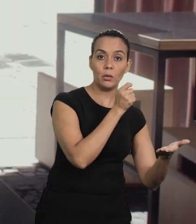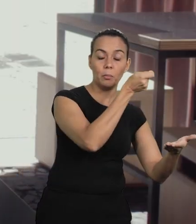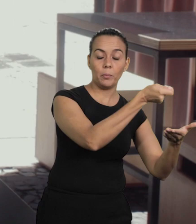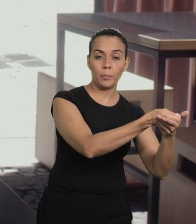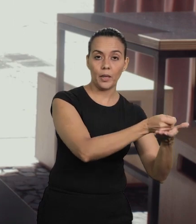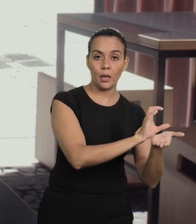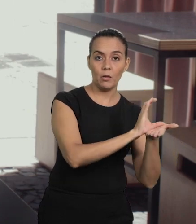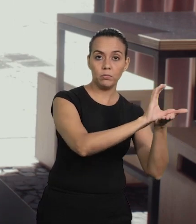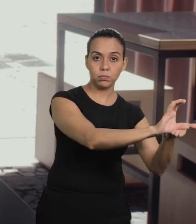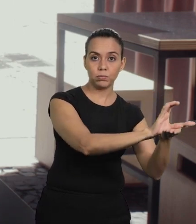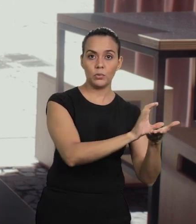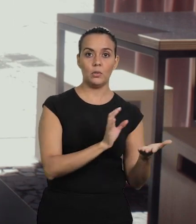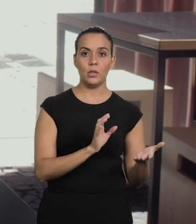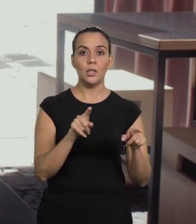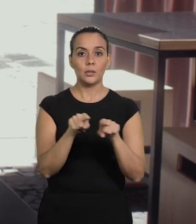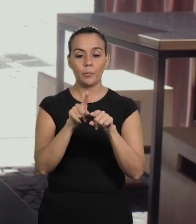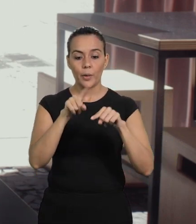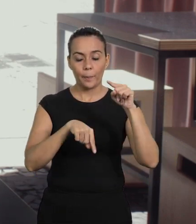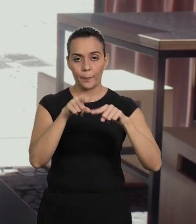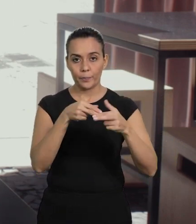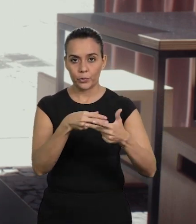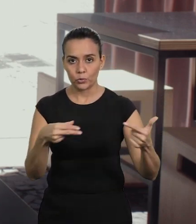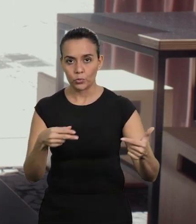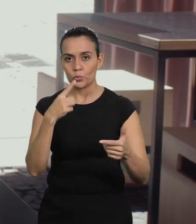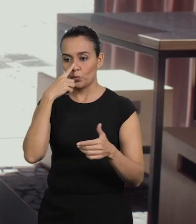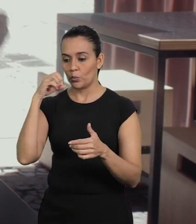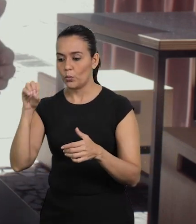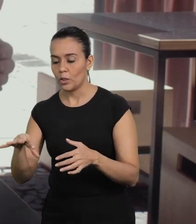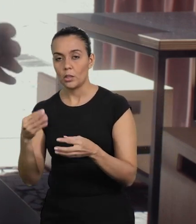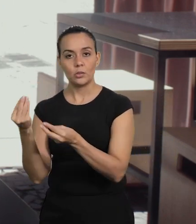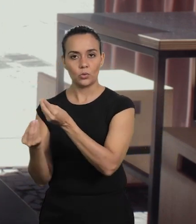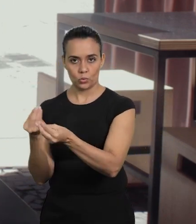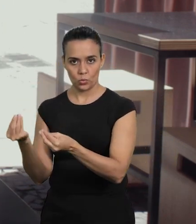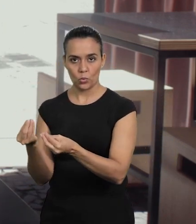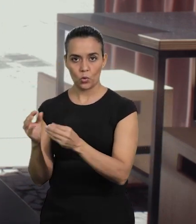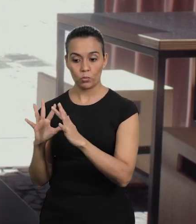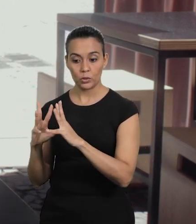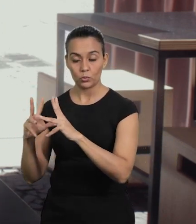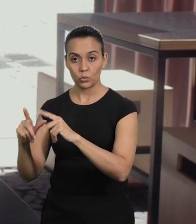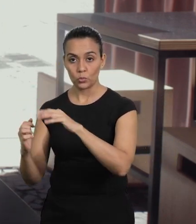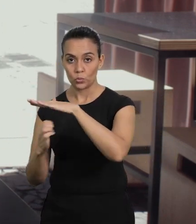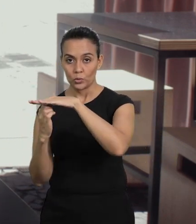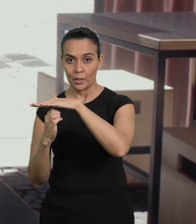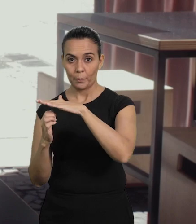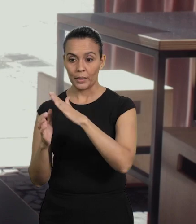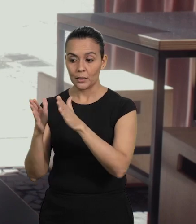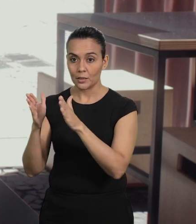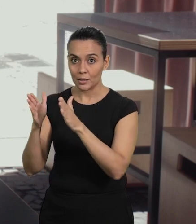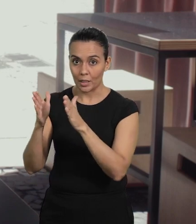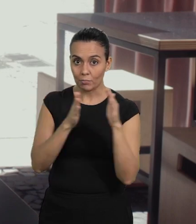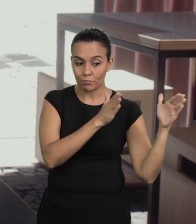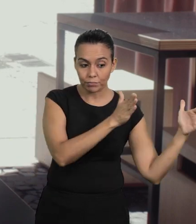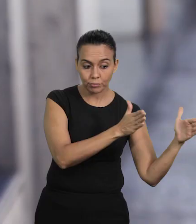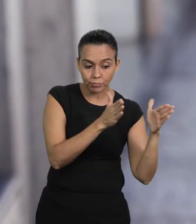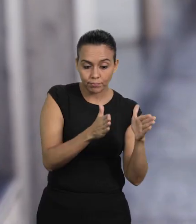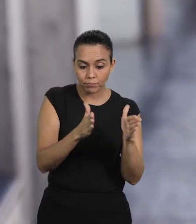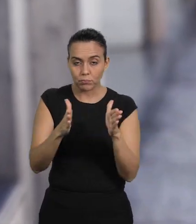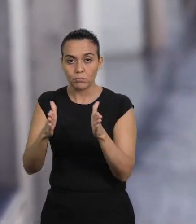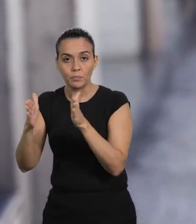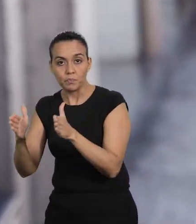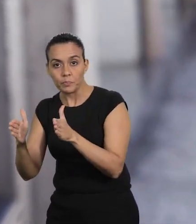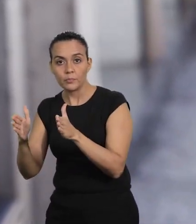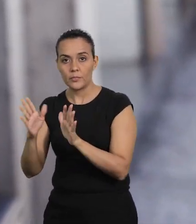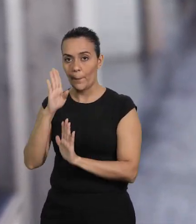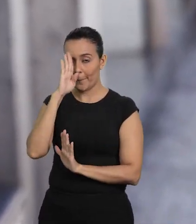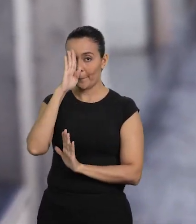produtos, os insumos ali dentro, circulando e sendo utilizados até o máximo possível, né? Principalmente quando a gente pensa em insumos, né? Então